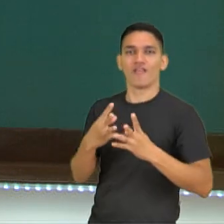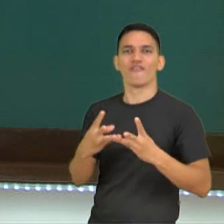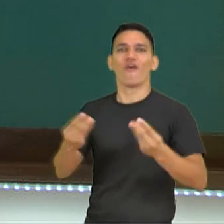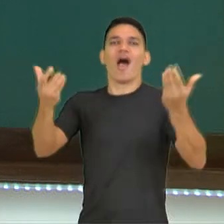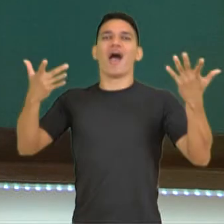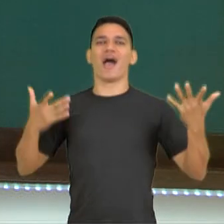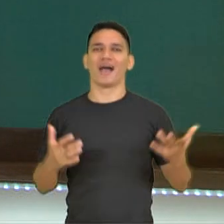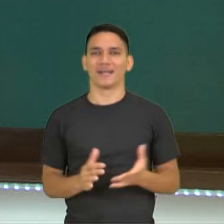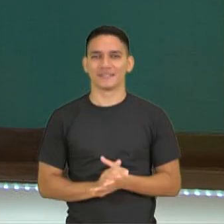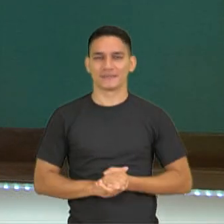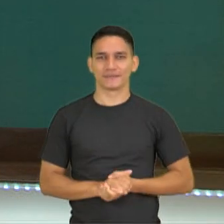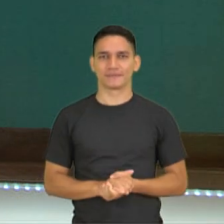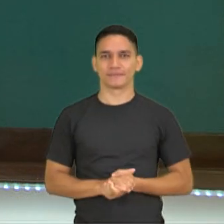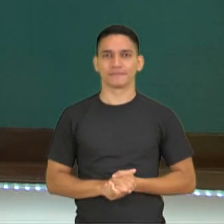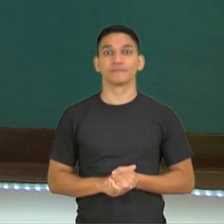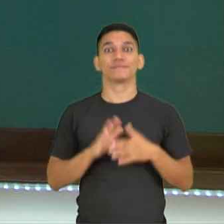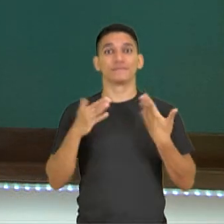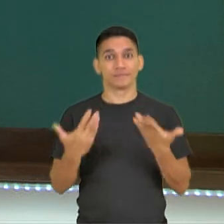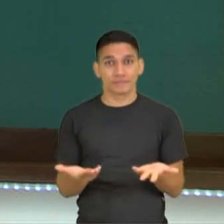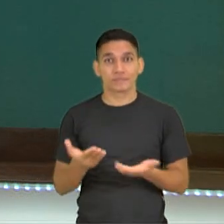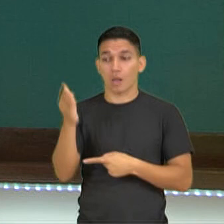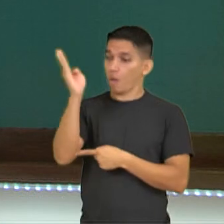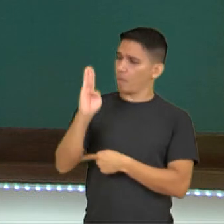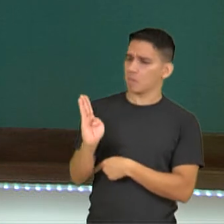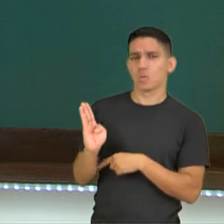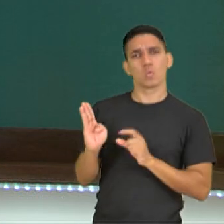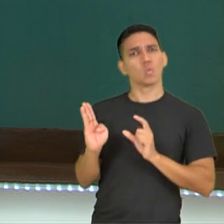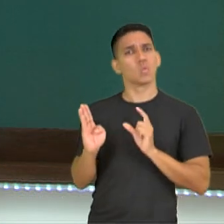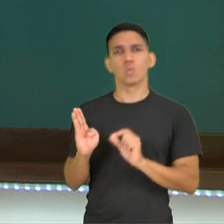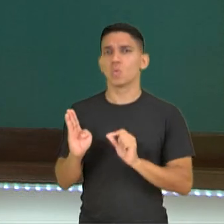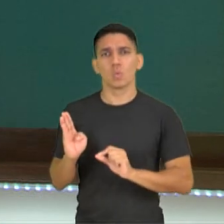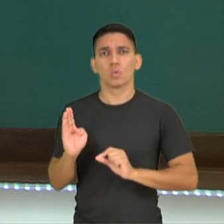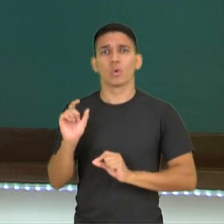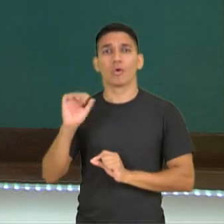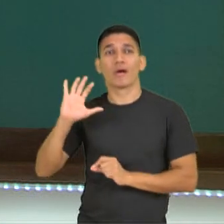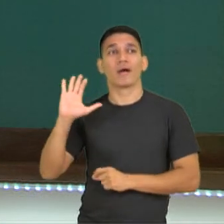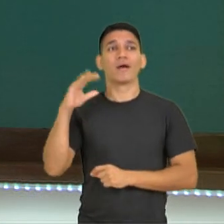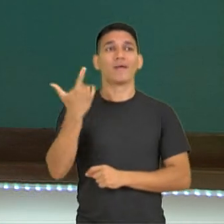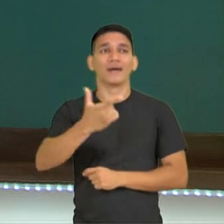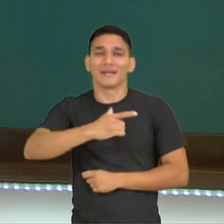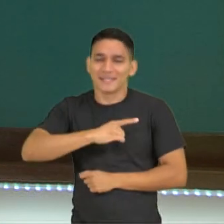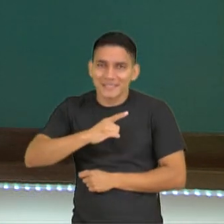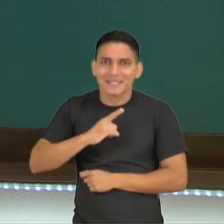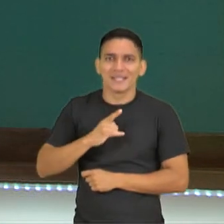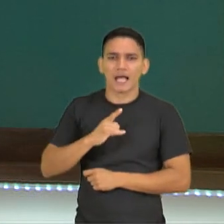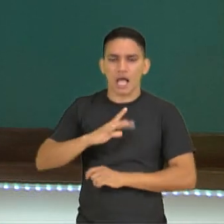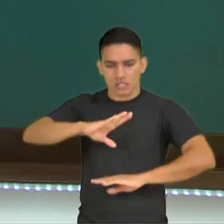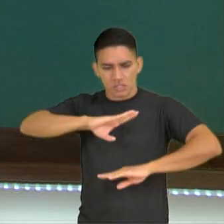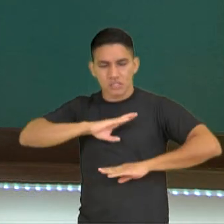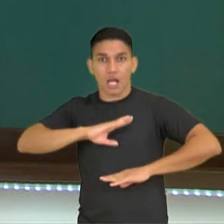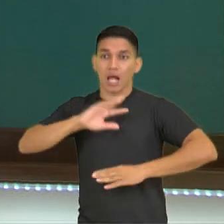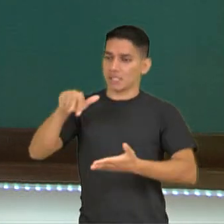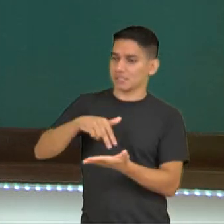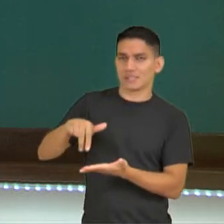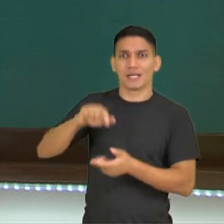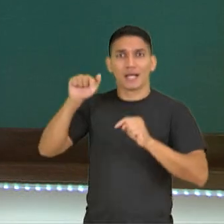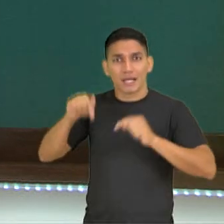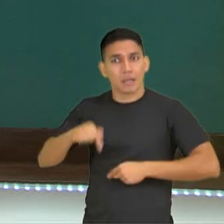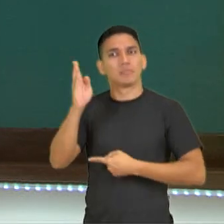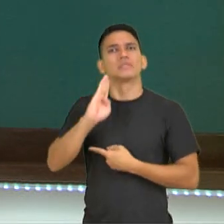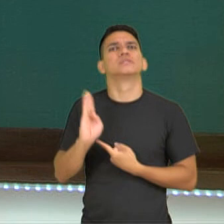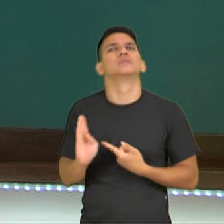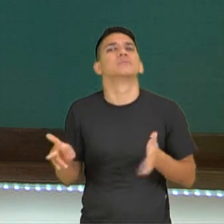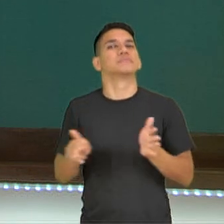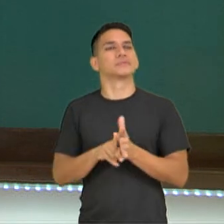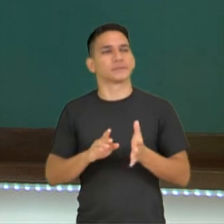dança. E no Brasil, gente, como que teve essa questão da dança no Brasil